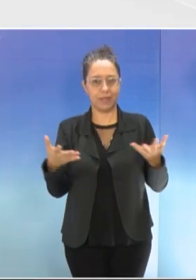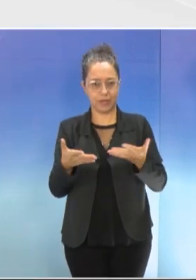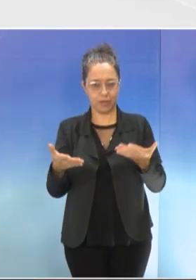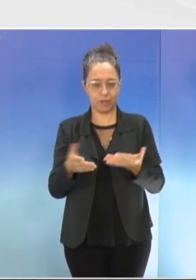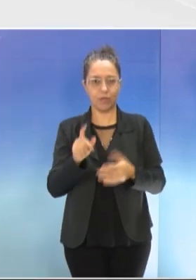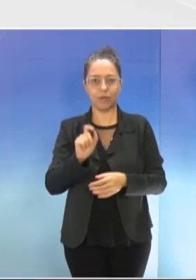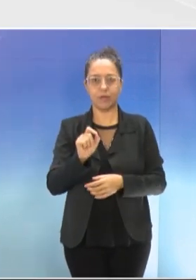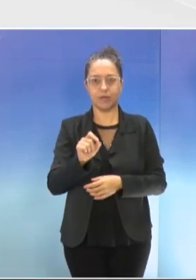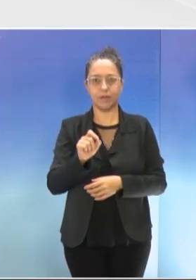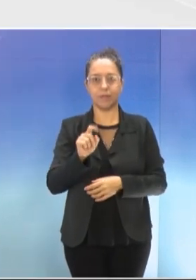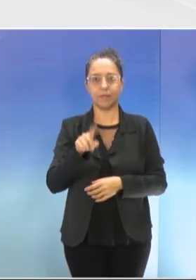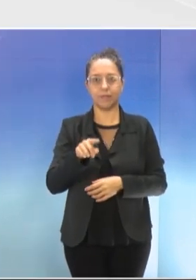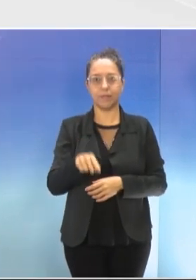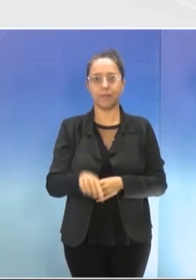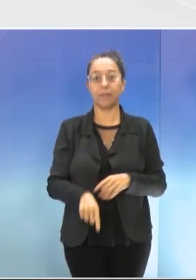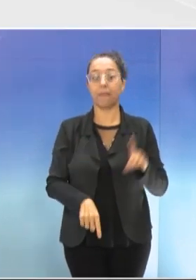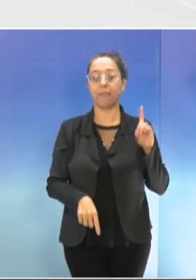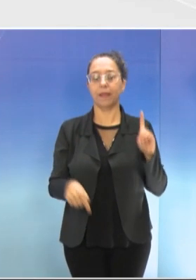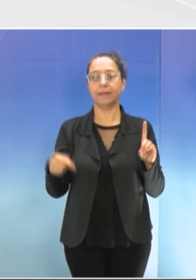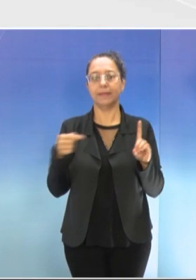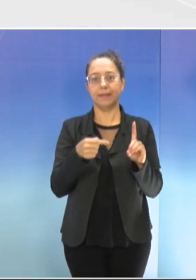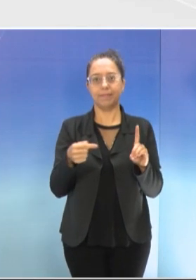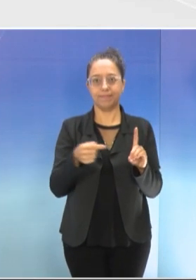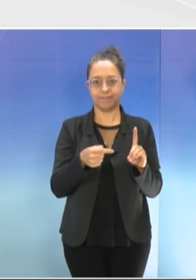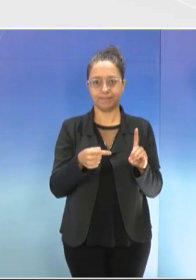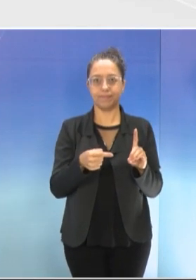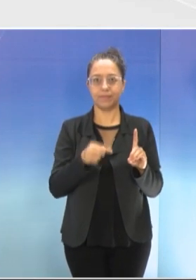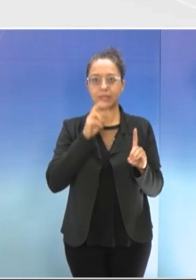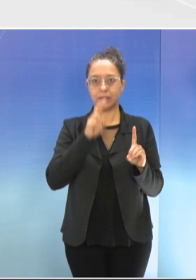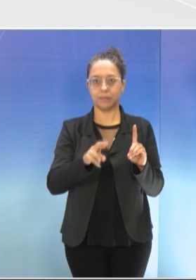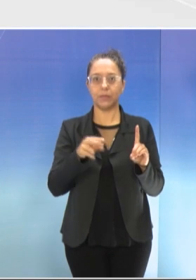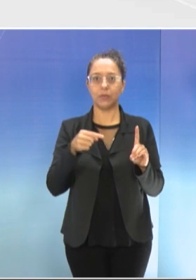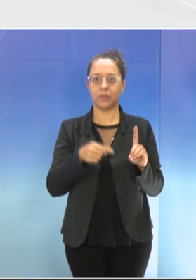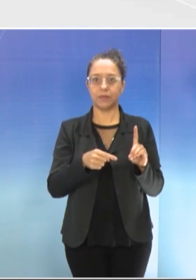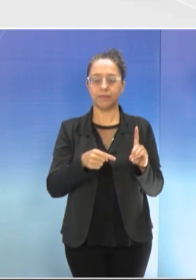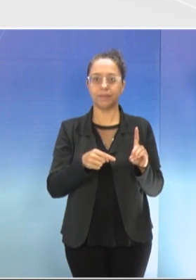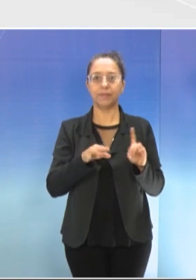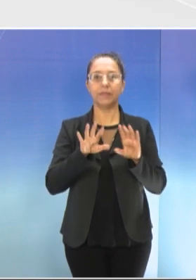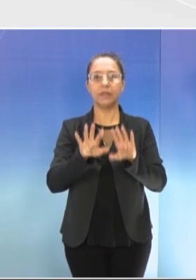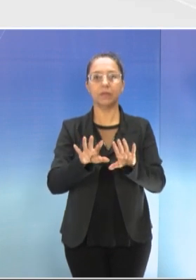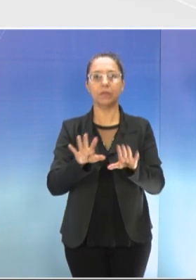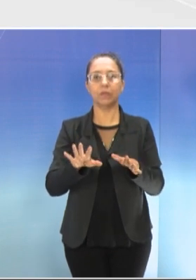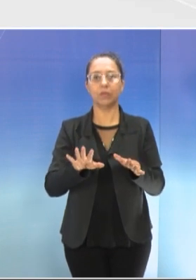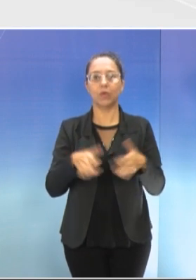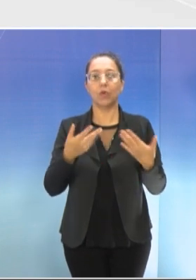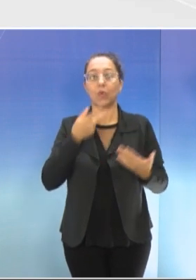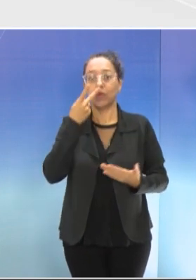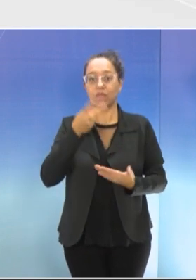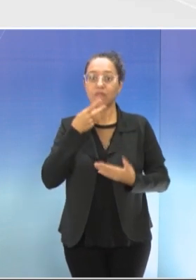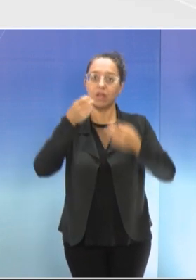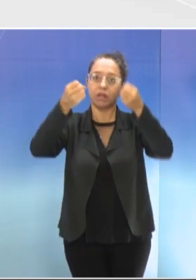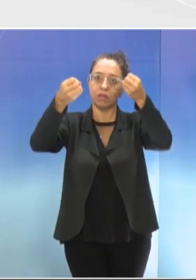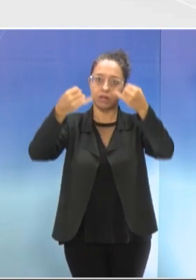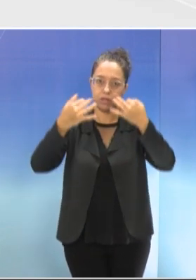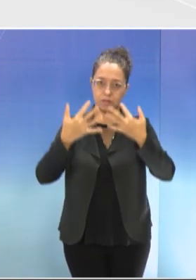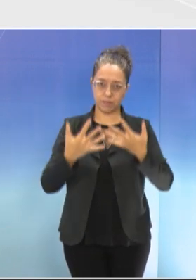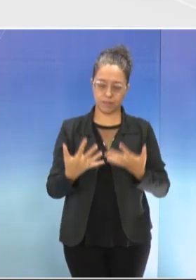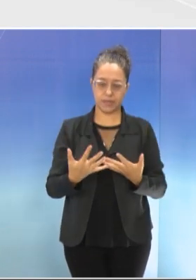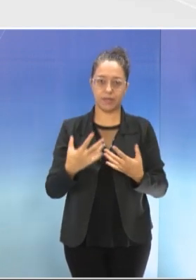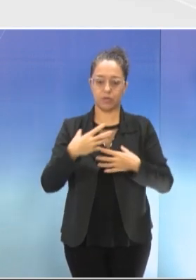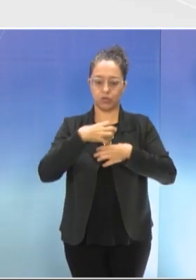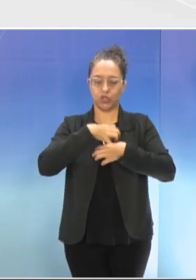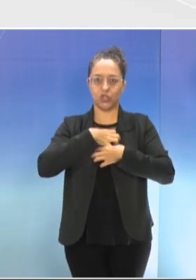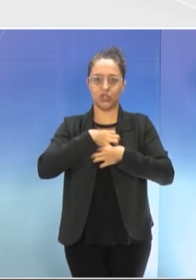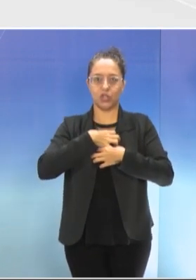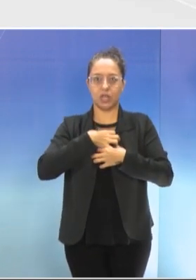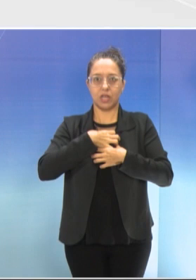É claro que é a letra D. Quando eu falei estado de natureza, o